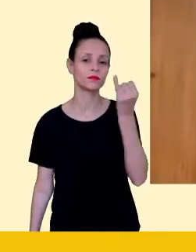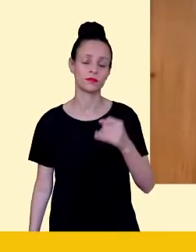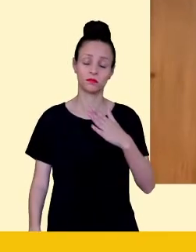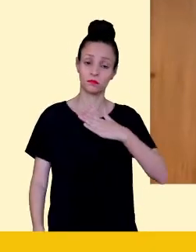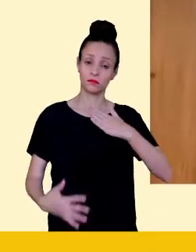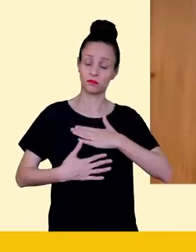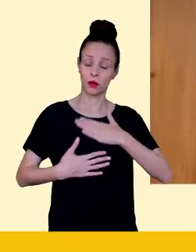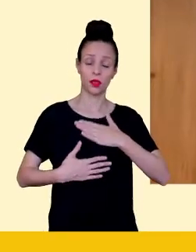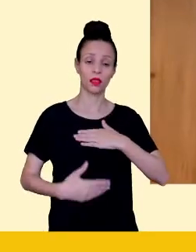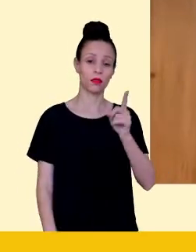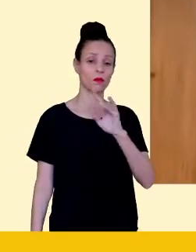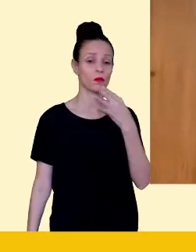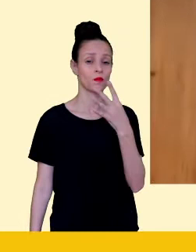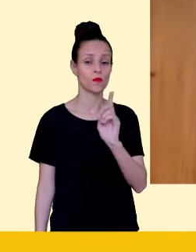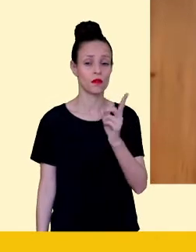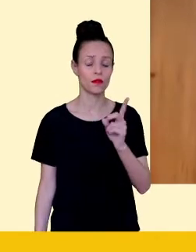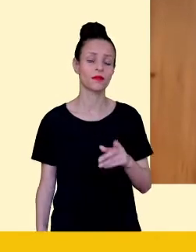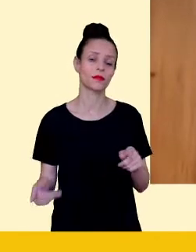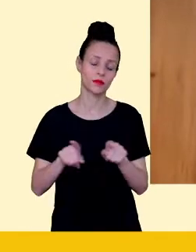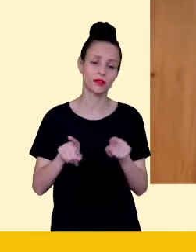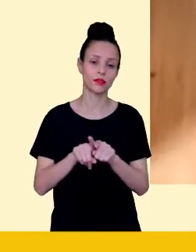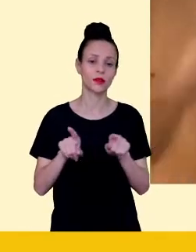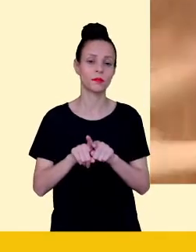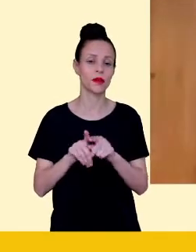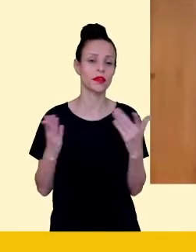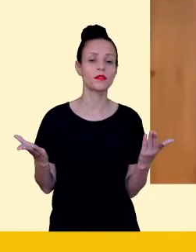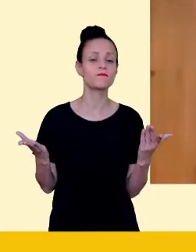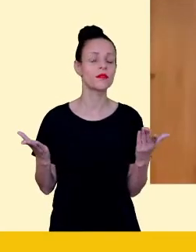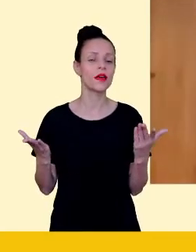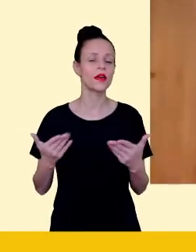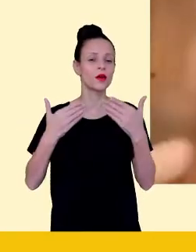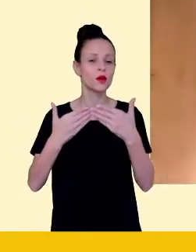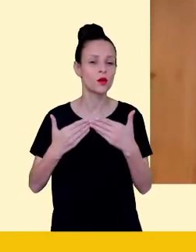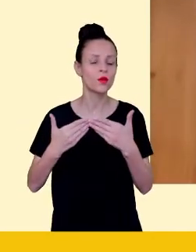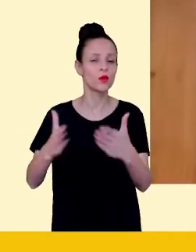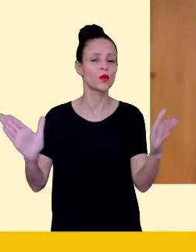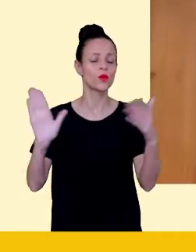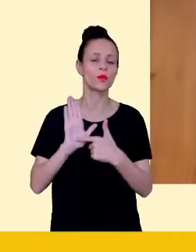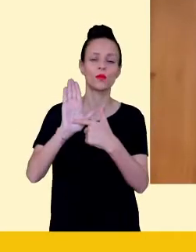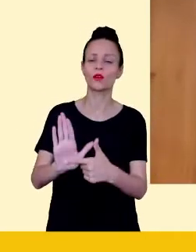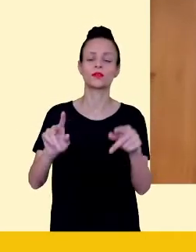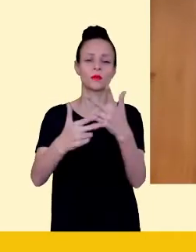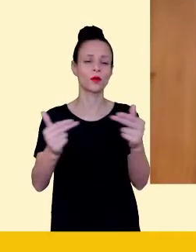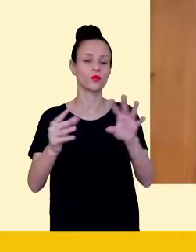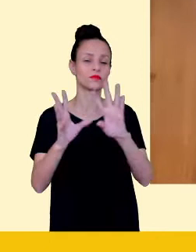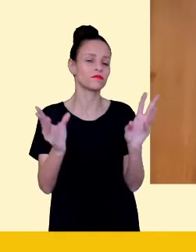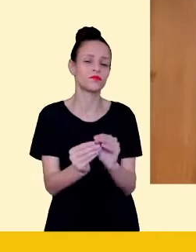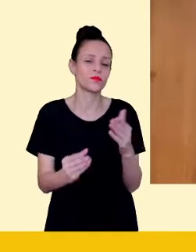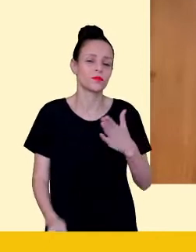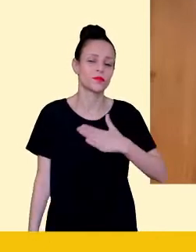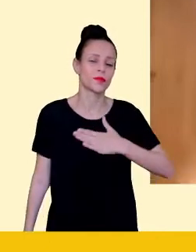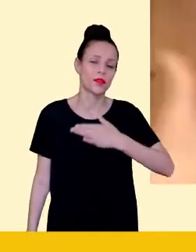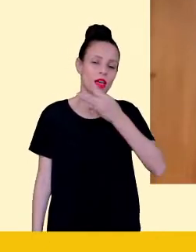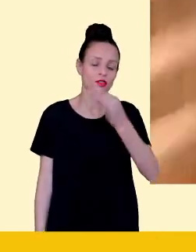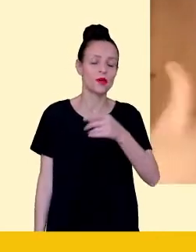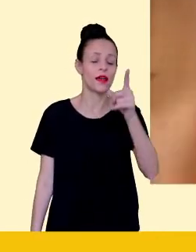menos, desconhecido. Parecia que ele lançava a luz sobre algo enfim, que me parecia... Ele